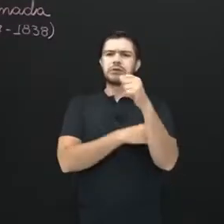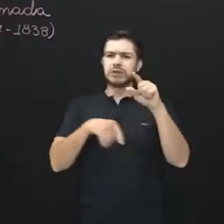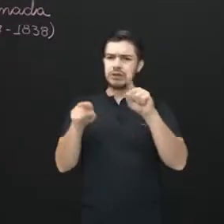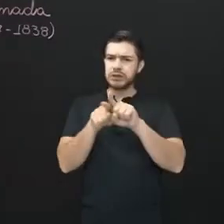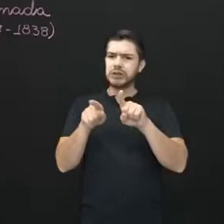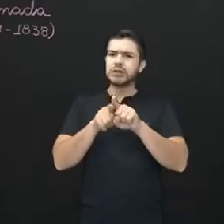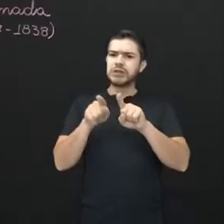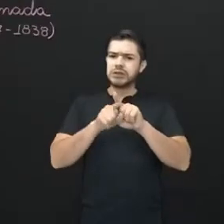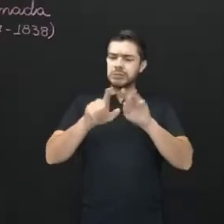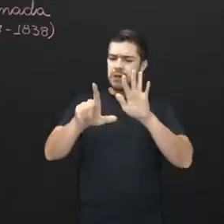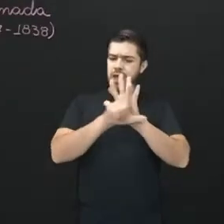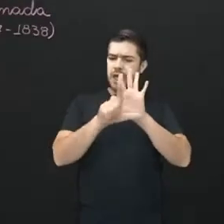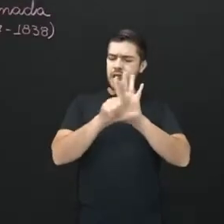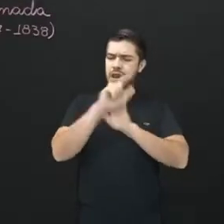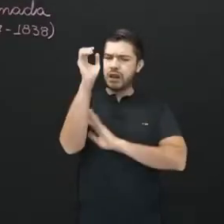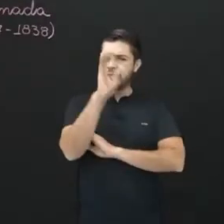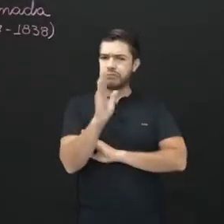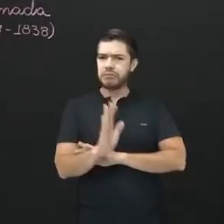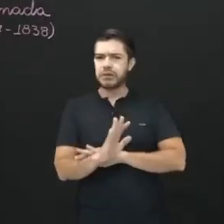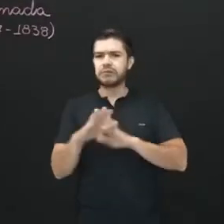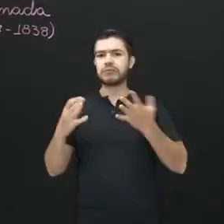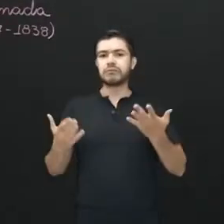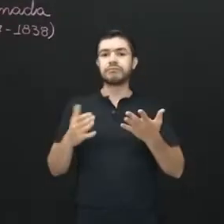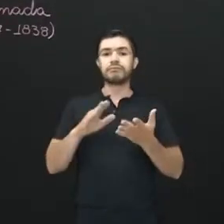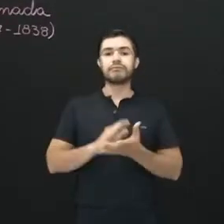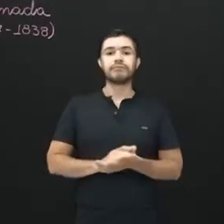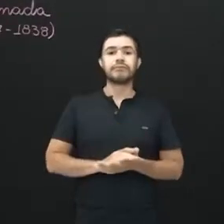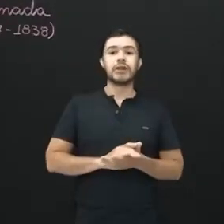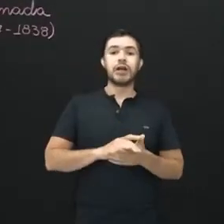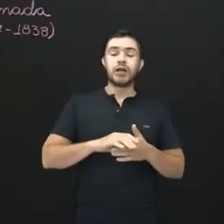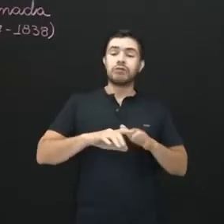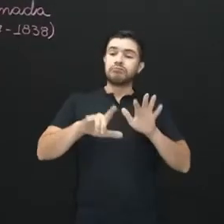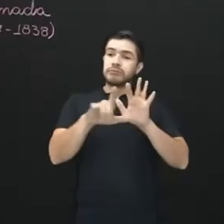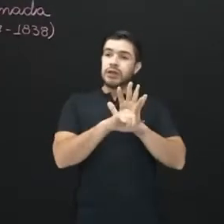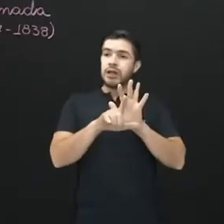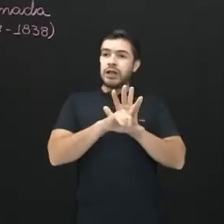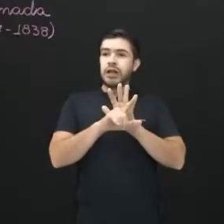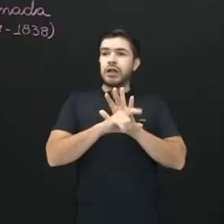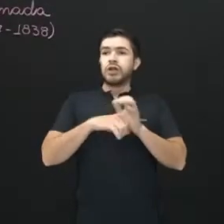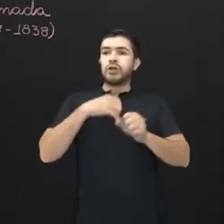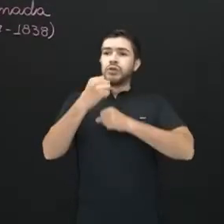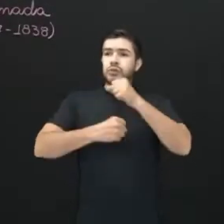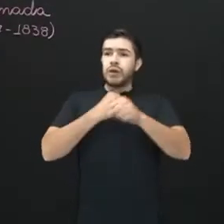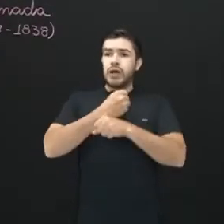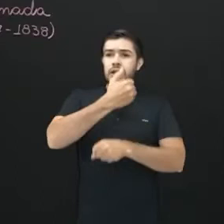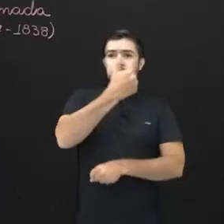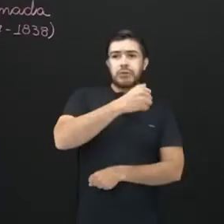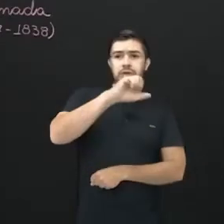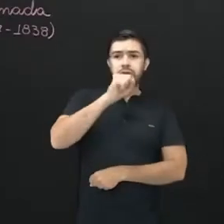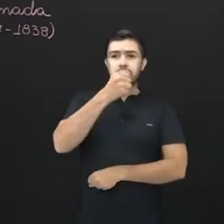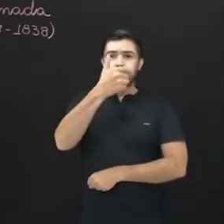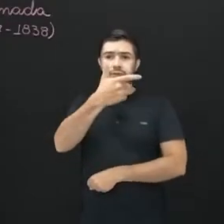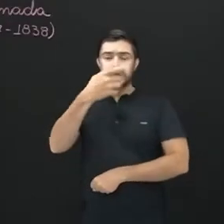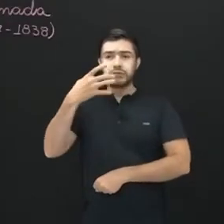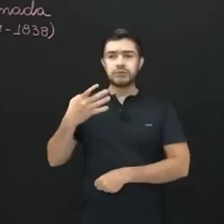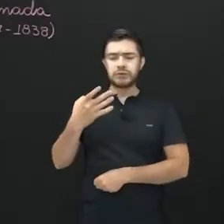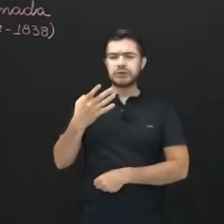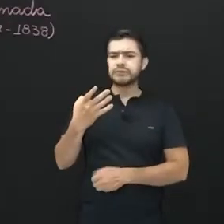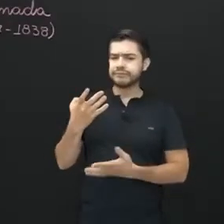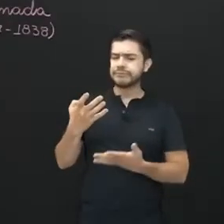Brasileira. Foi a chamada Constituição de 1824. Para você que de repente não está esperto sobre